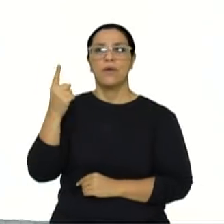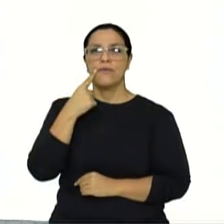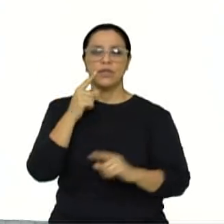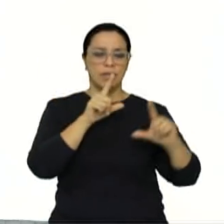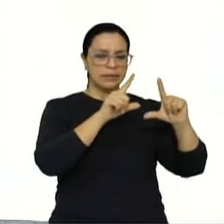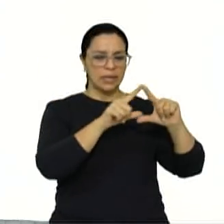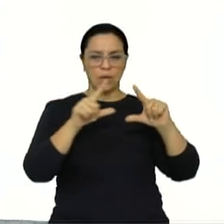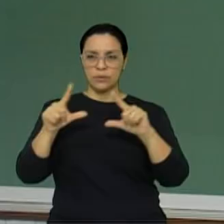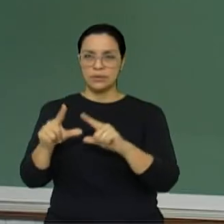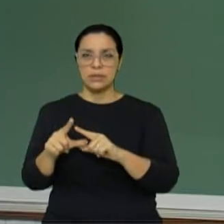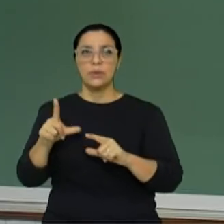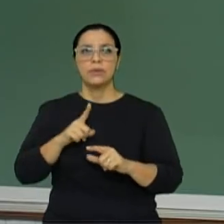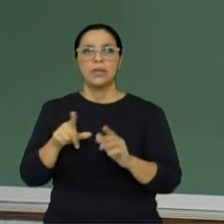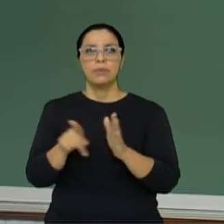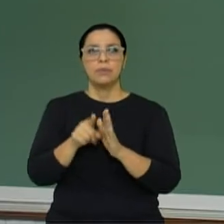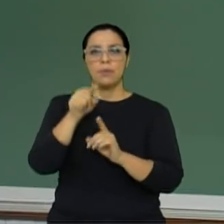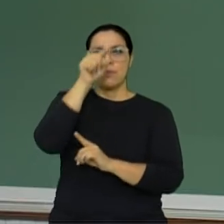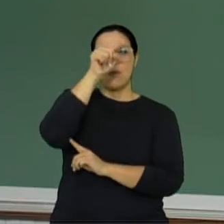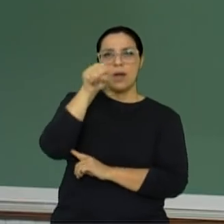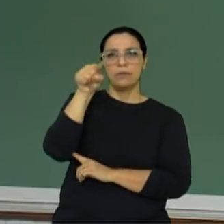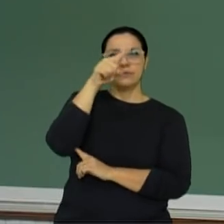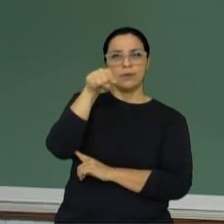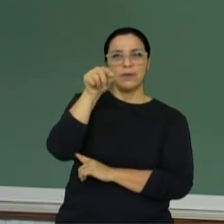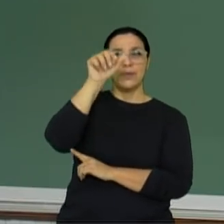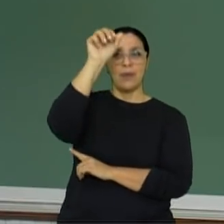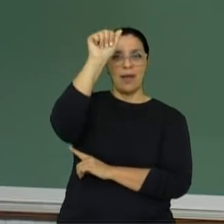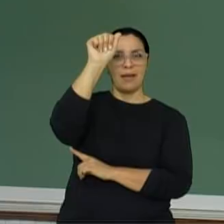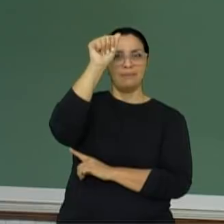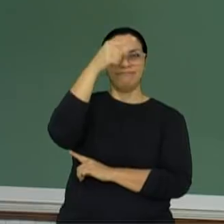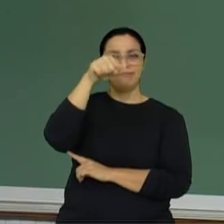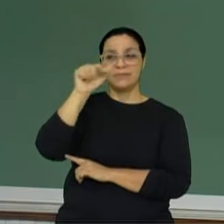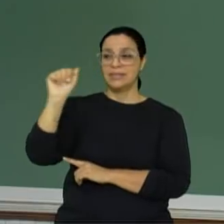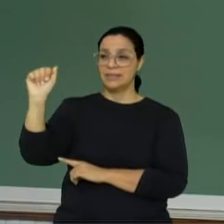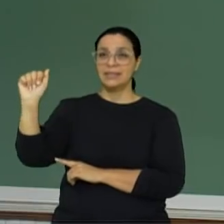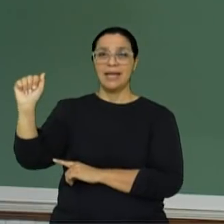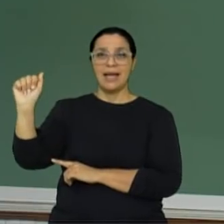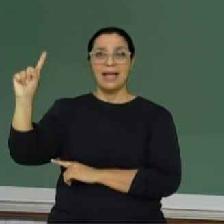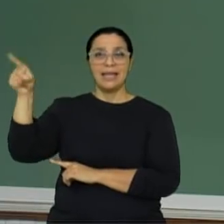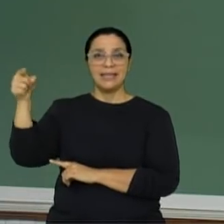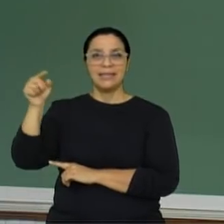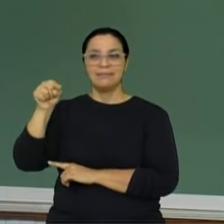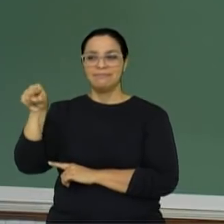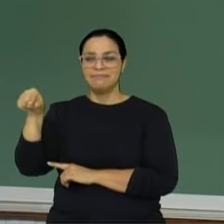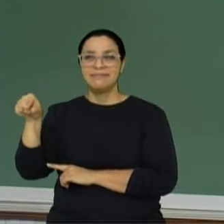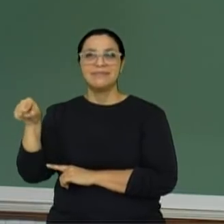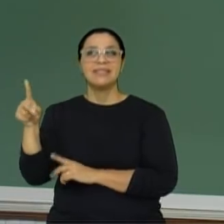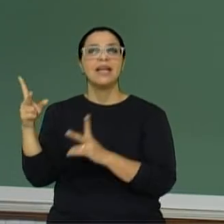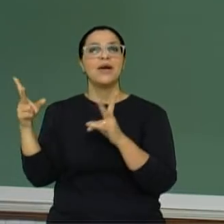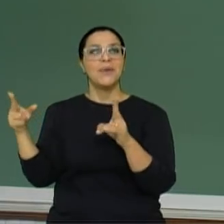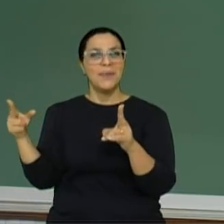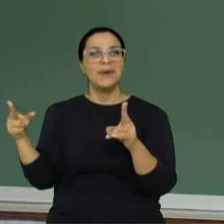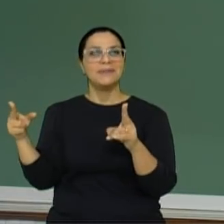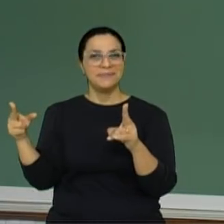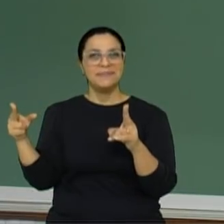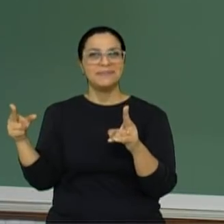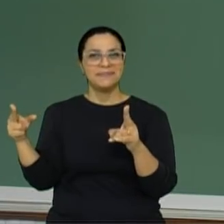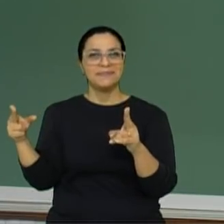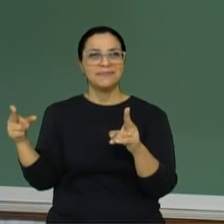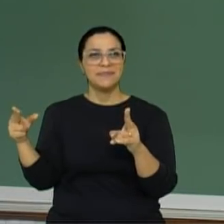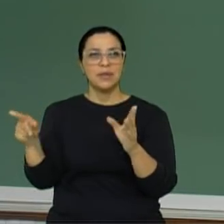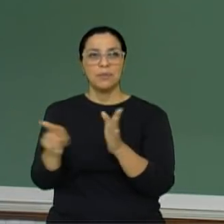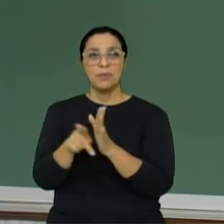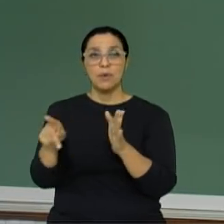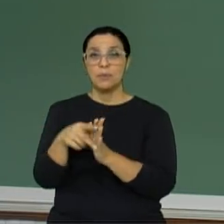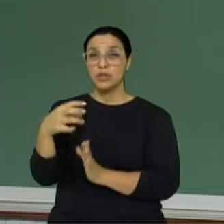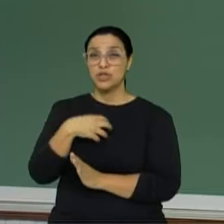dois triângulos, aqui eu tenho esse ângulo, né, no vértice A. Aqui eu tenho um ângulo no vértice A'. Esses dois ângulos, por estar assim